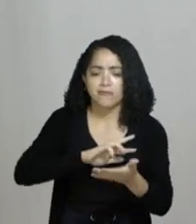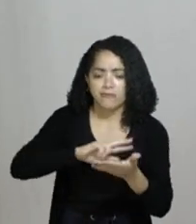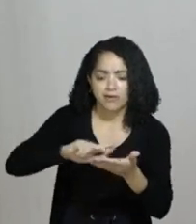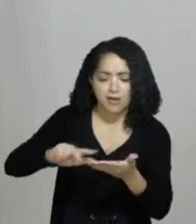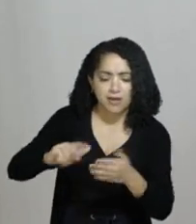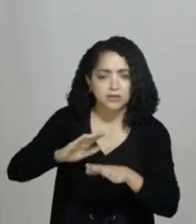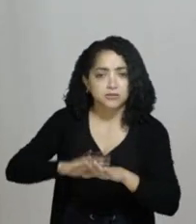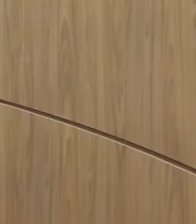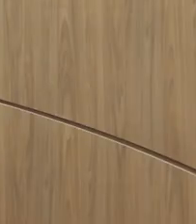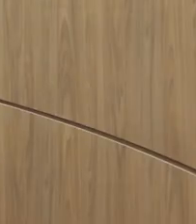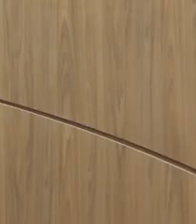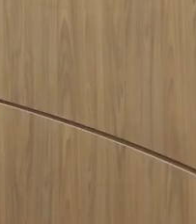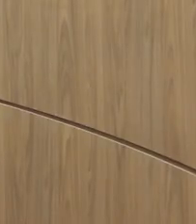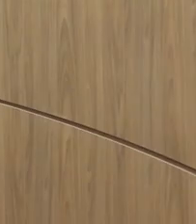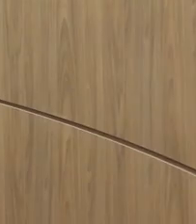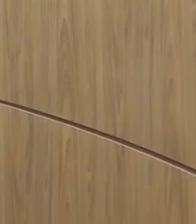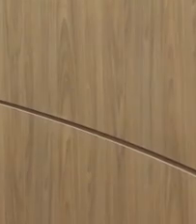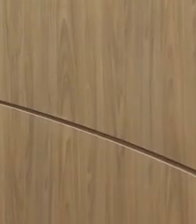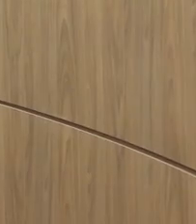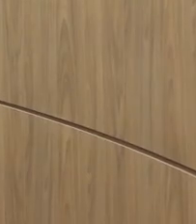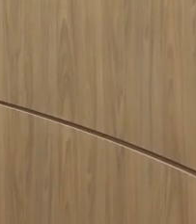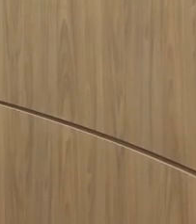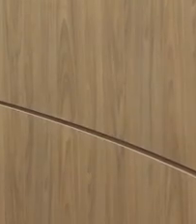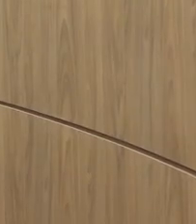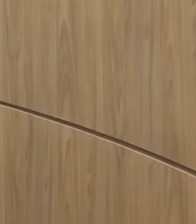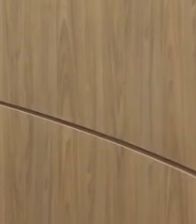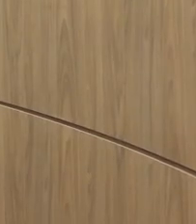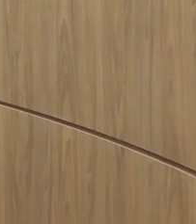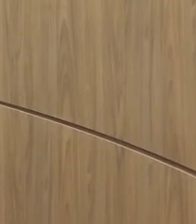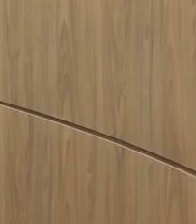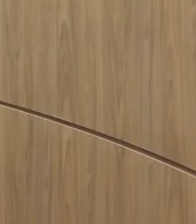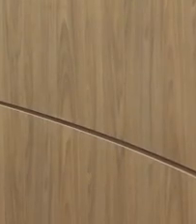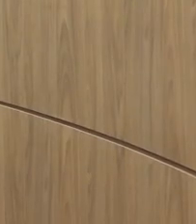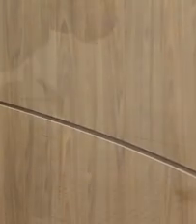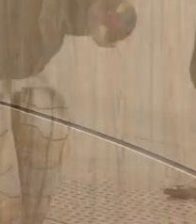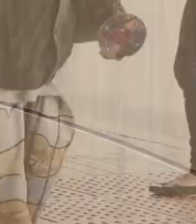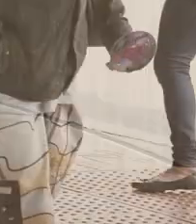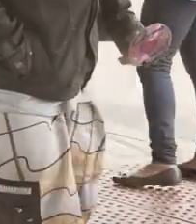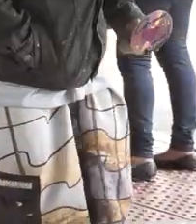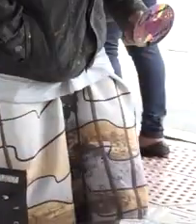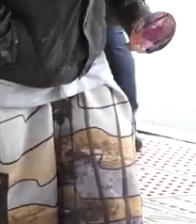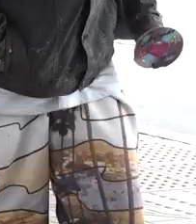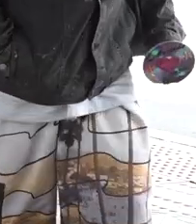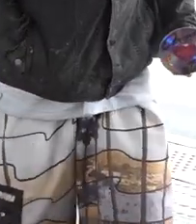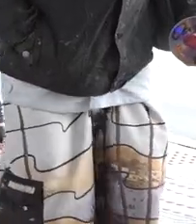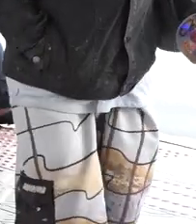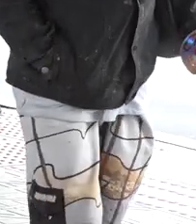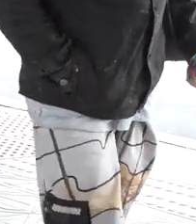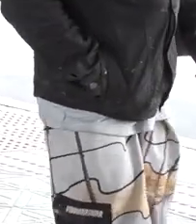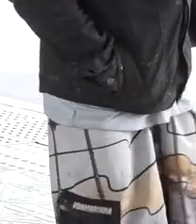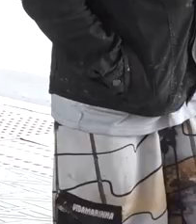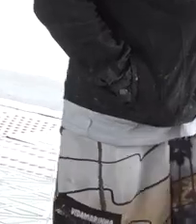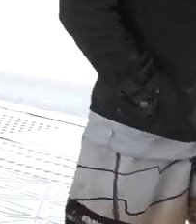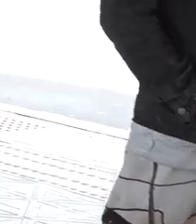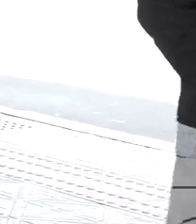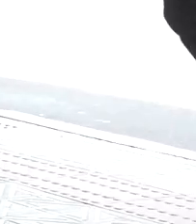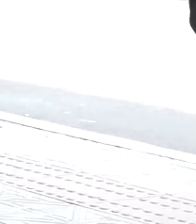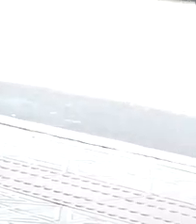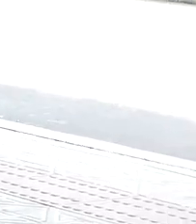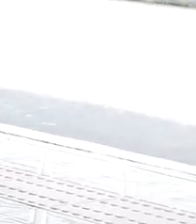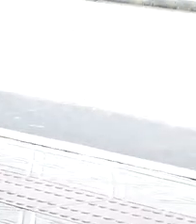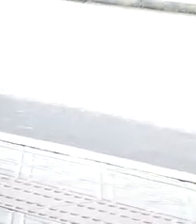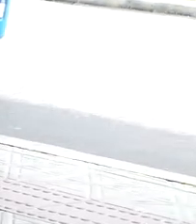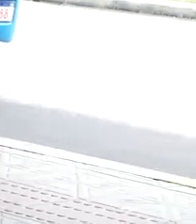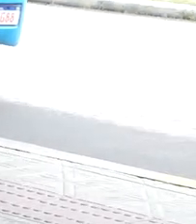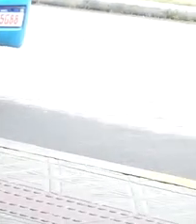governador da rodovias o deputado Marquito se pronunciou sobre o programa tarifa zero que trata do acesso ao transporte coletivo